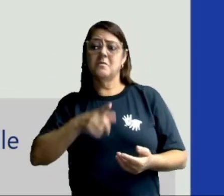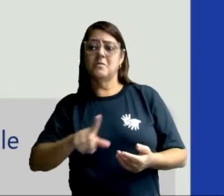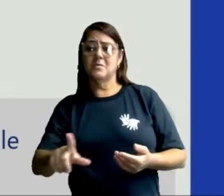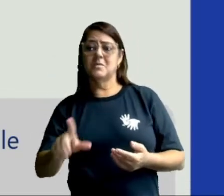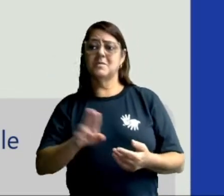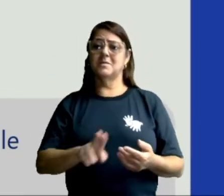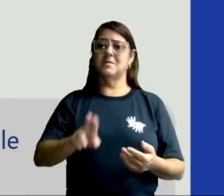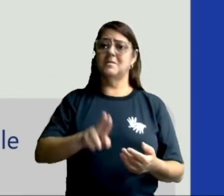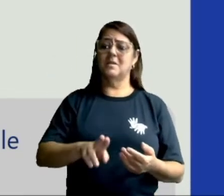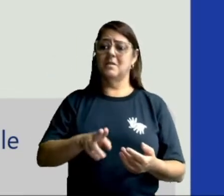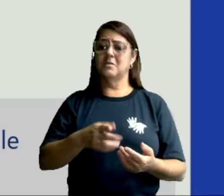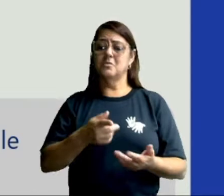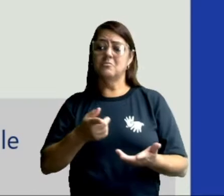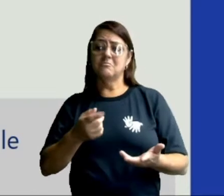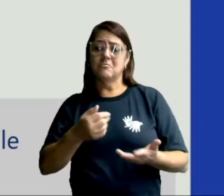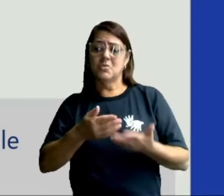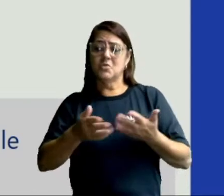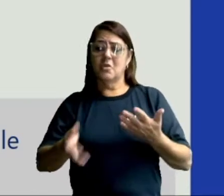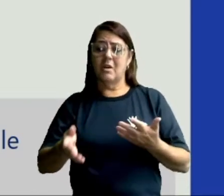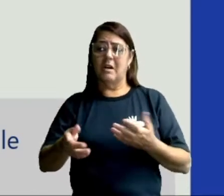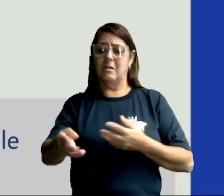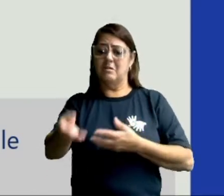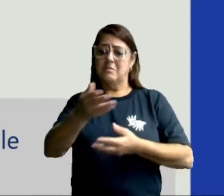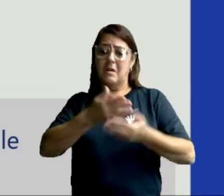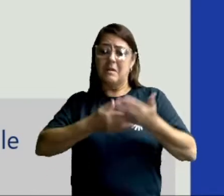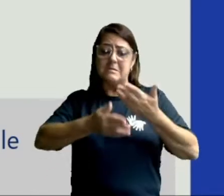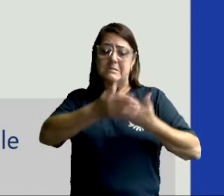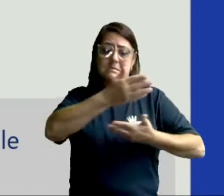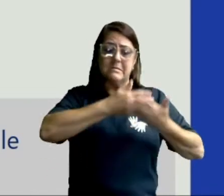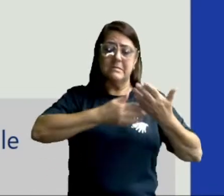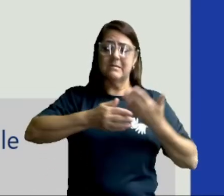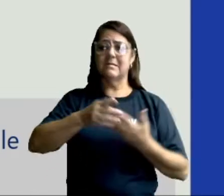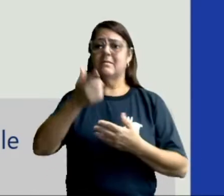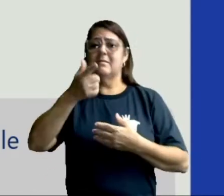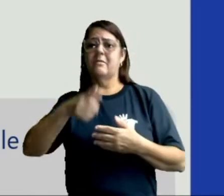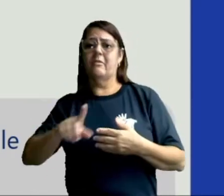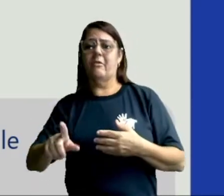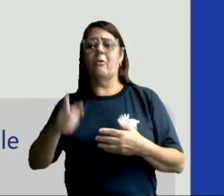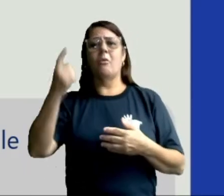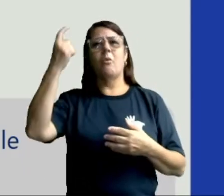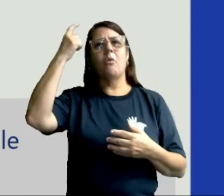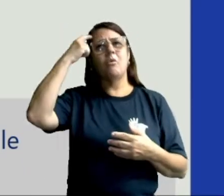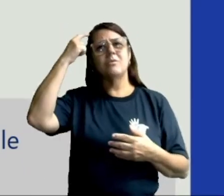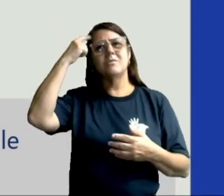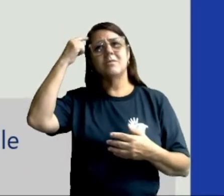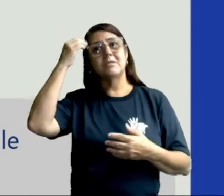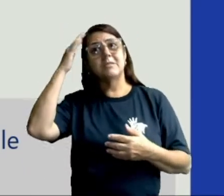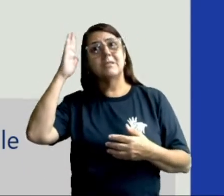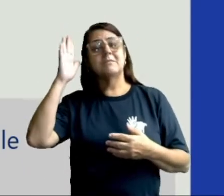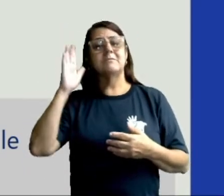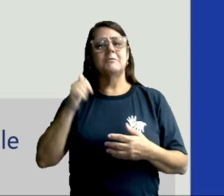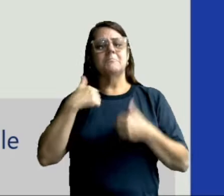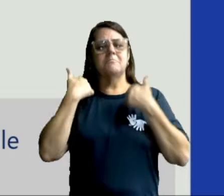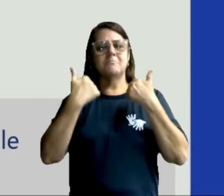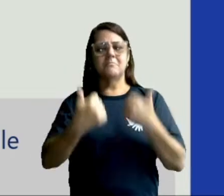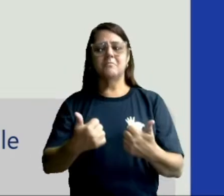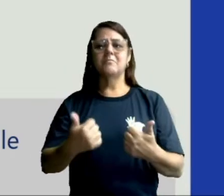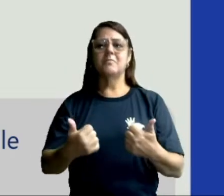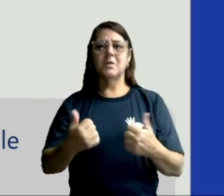reutilizados, descartados e reciclados de maneira consciente como alternativas essenciais